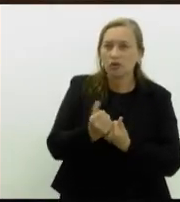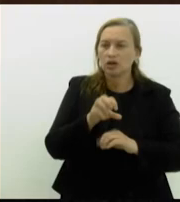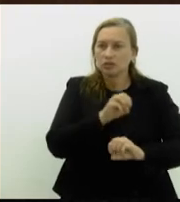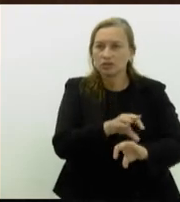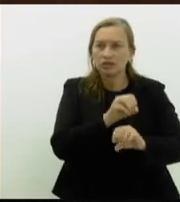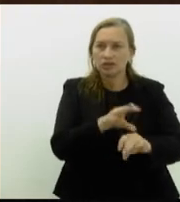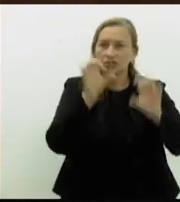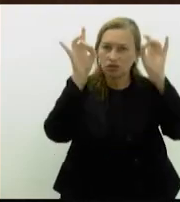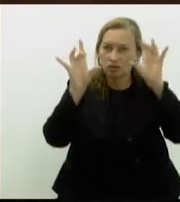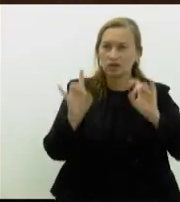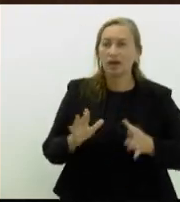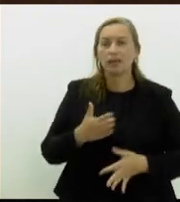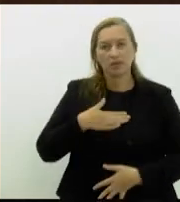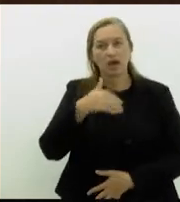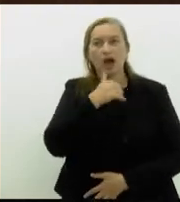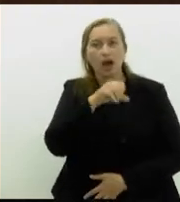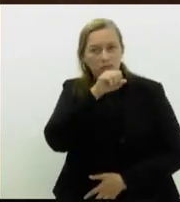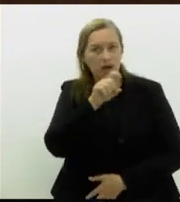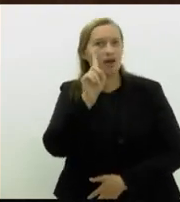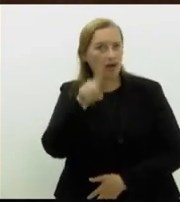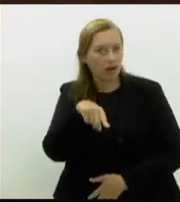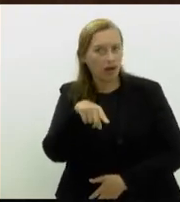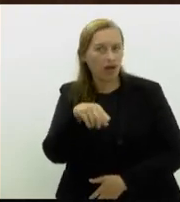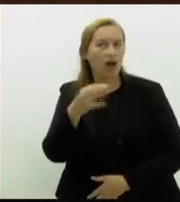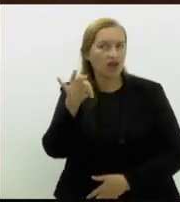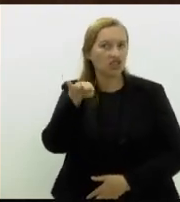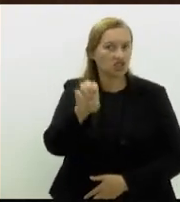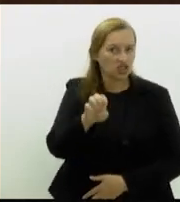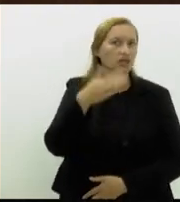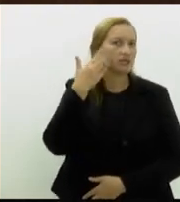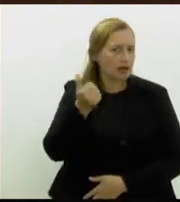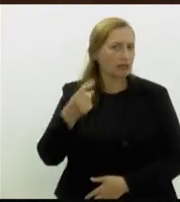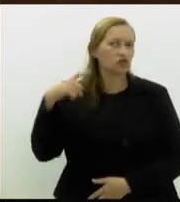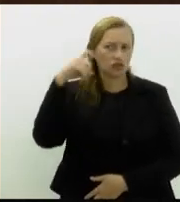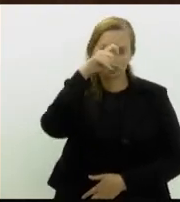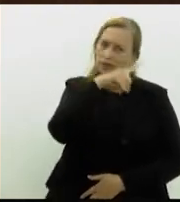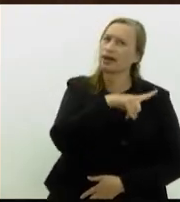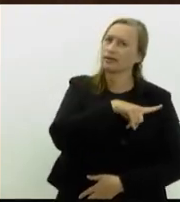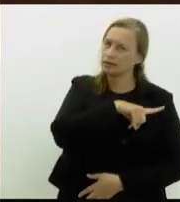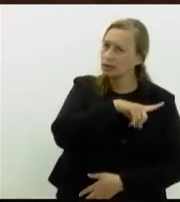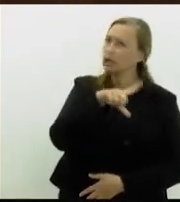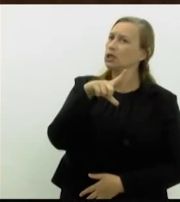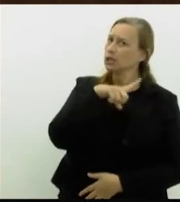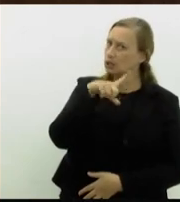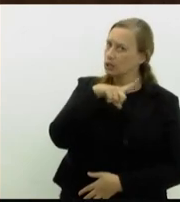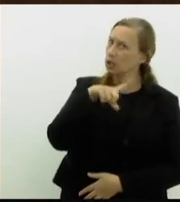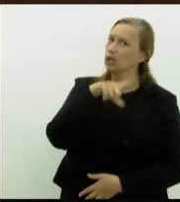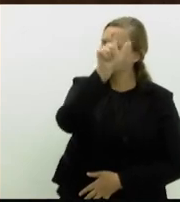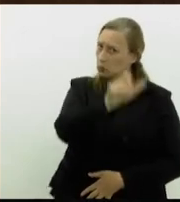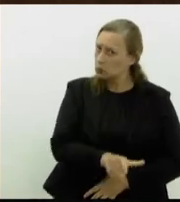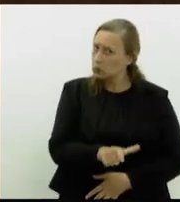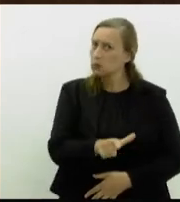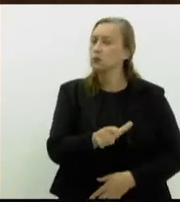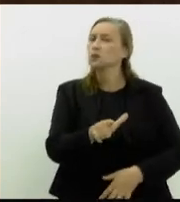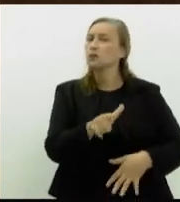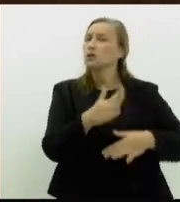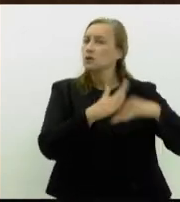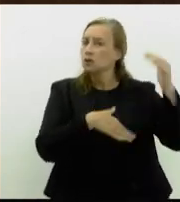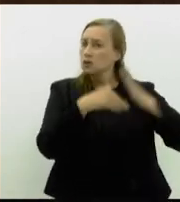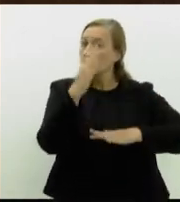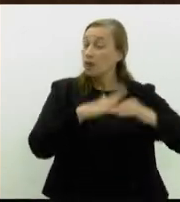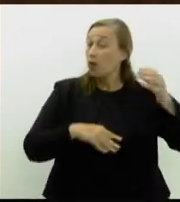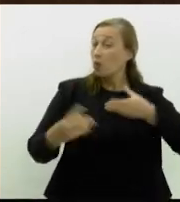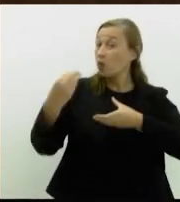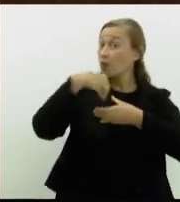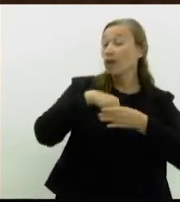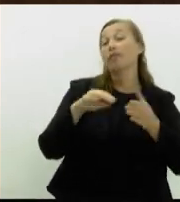é um agente de apoio à educação especial e a gente sabe das dificuldades que tem esse profissional dentro das escolas,